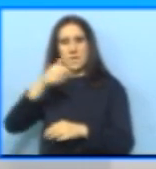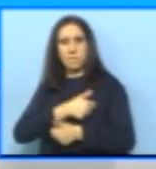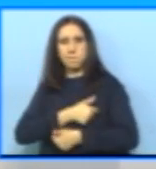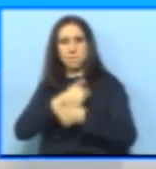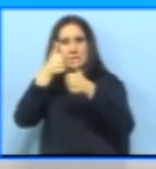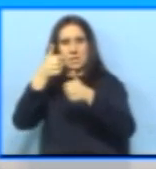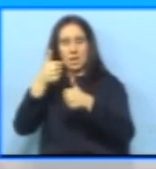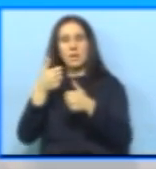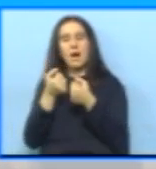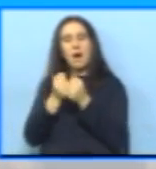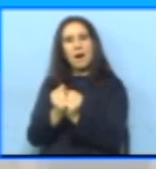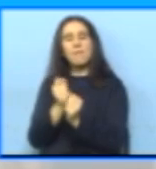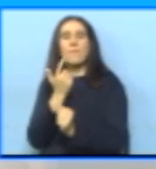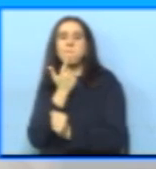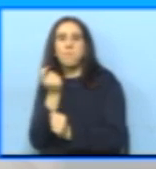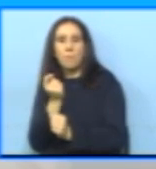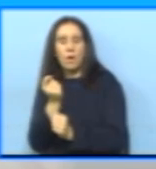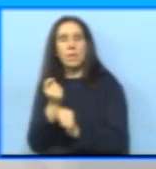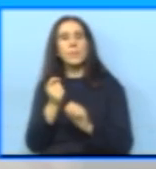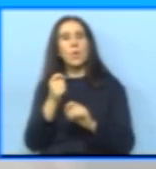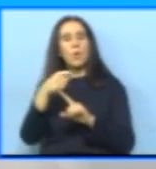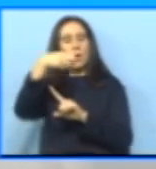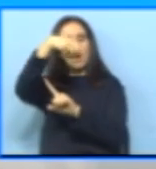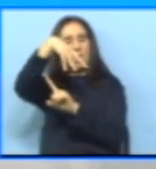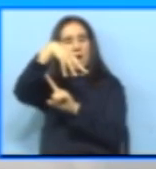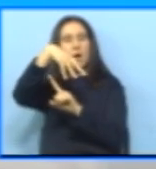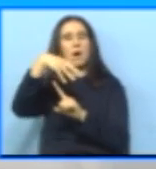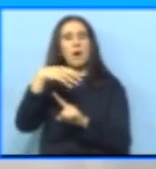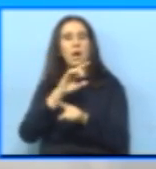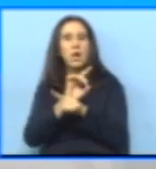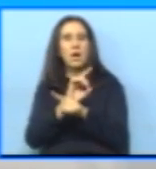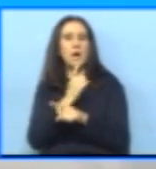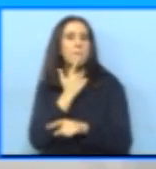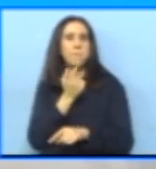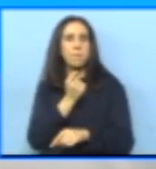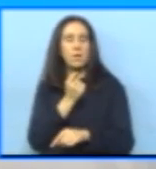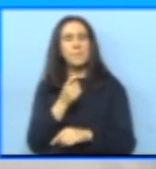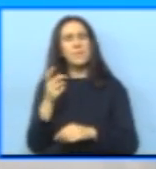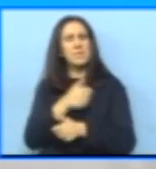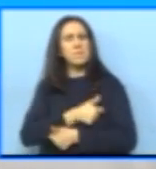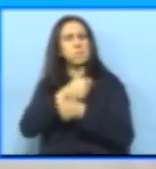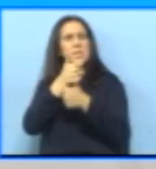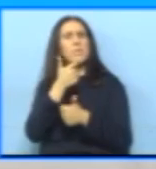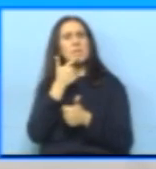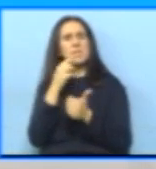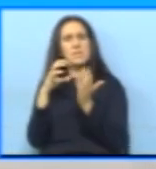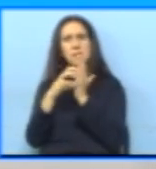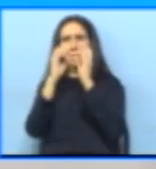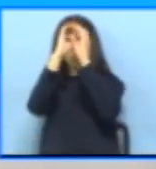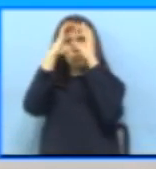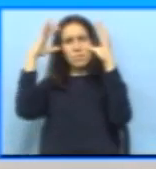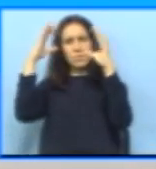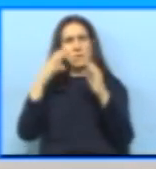uma lâmpada para colocar debaixo do alqueire. Esta cidade está a simbolizar quê? O Evangelho, aquilo que há a